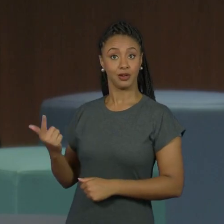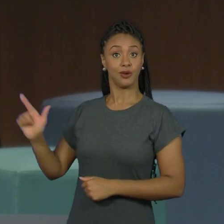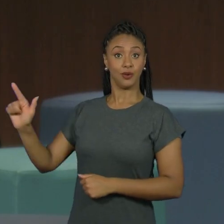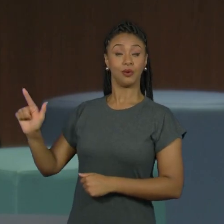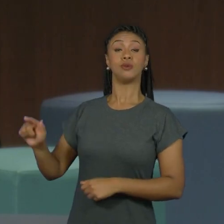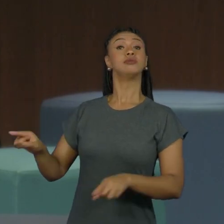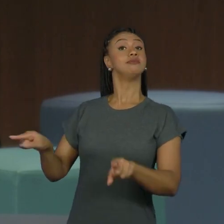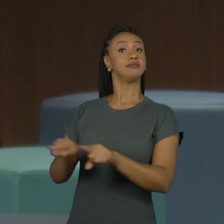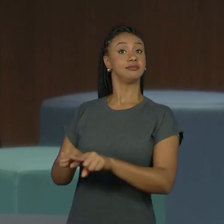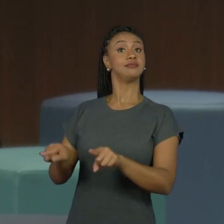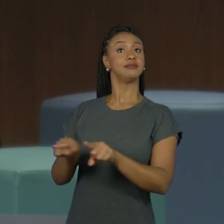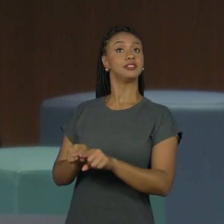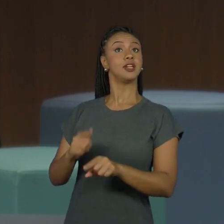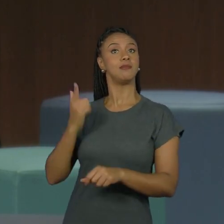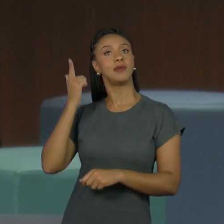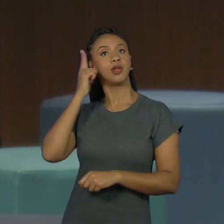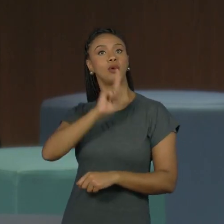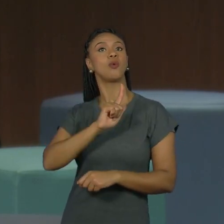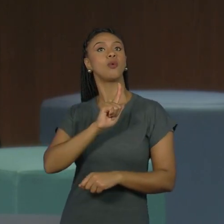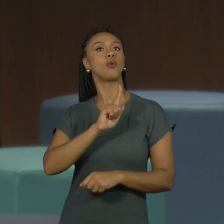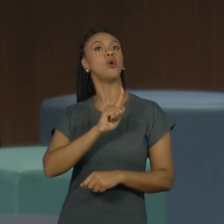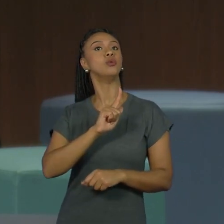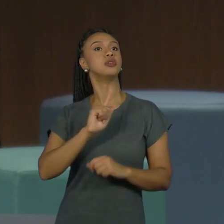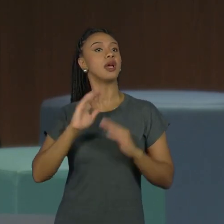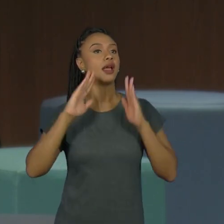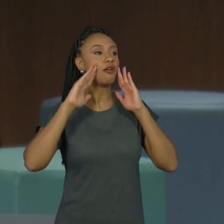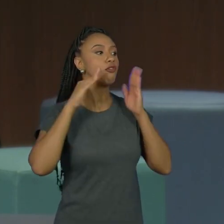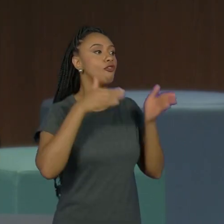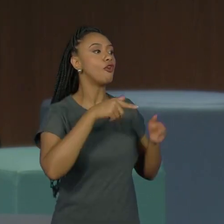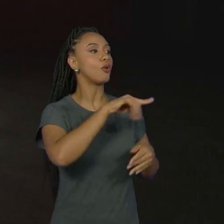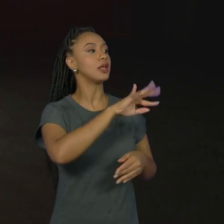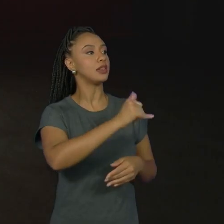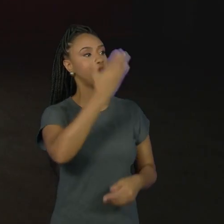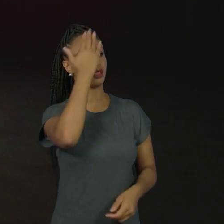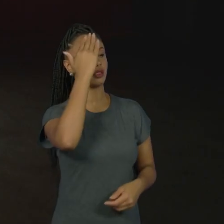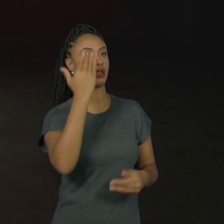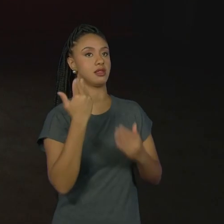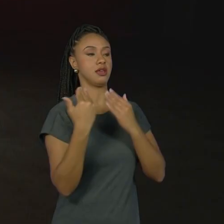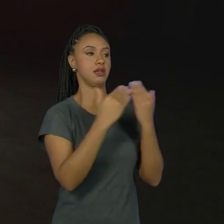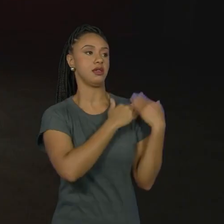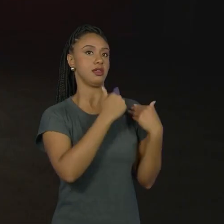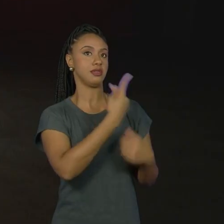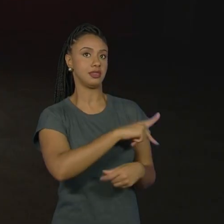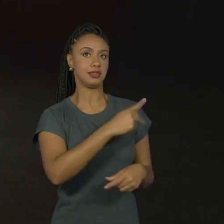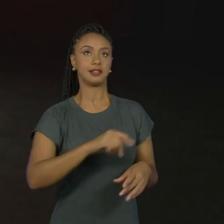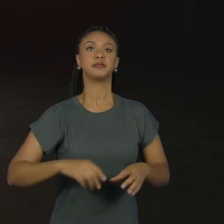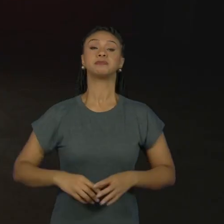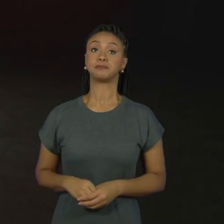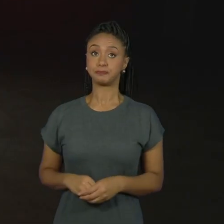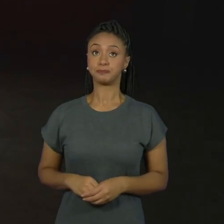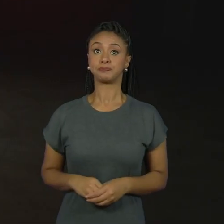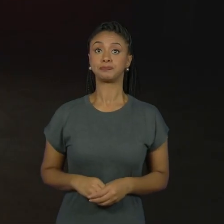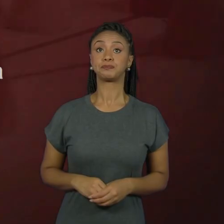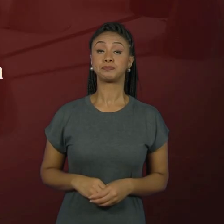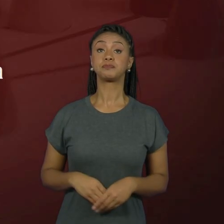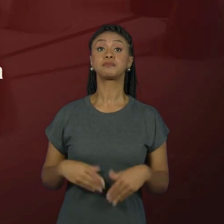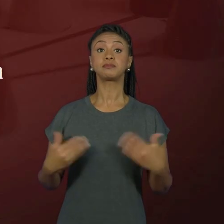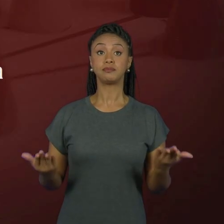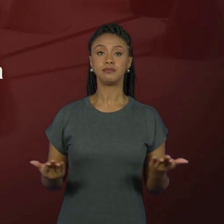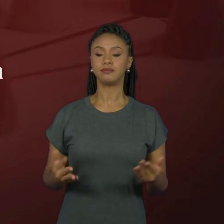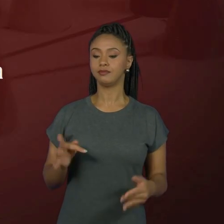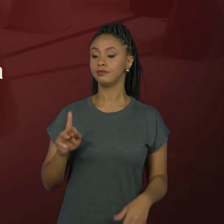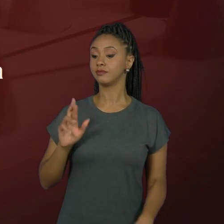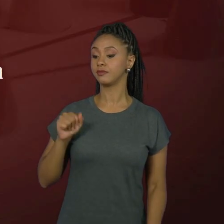empresa também conseguem dar a relevância necessária para a TI. Na arquitetura corporativa, os frameworks possuem